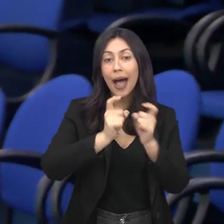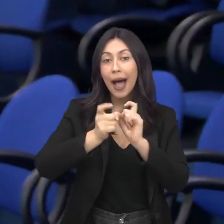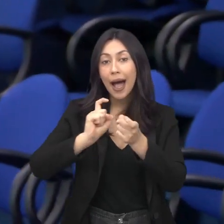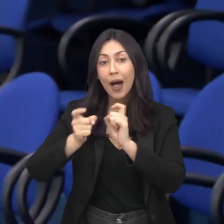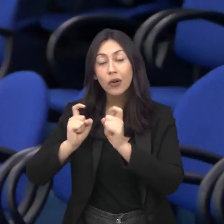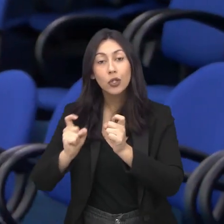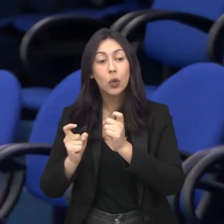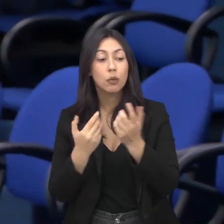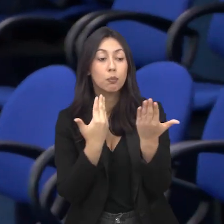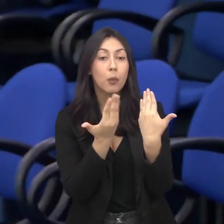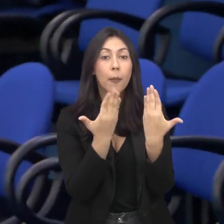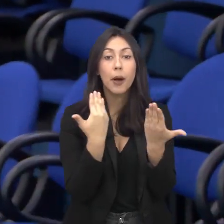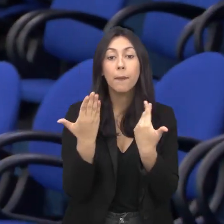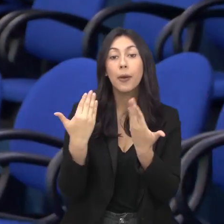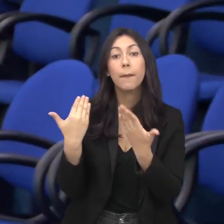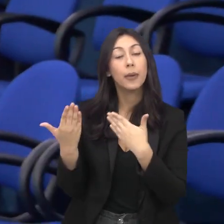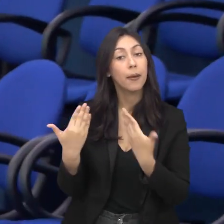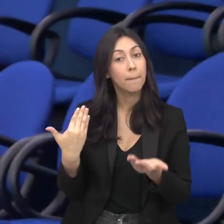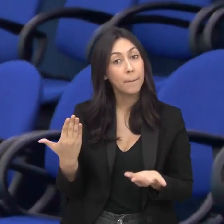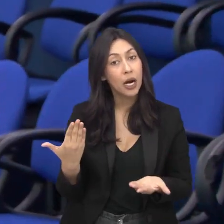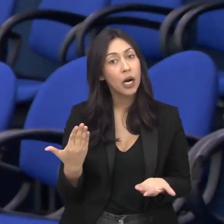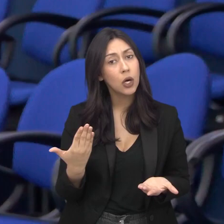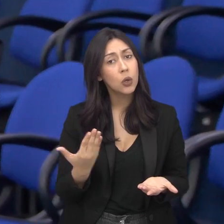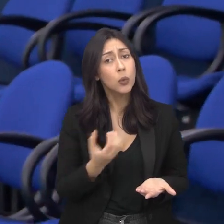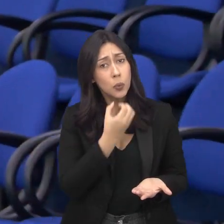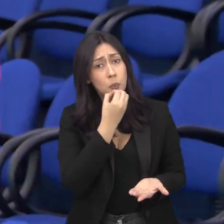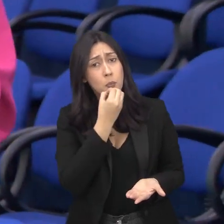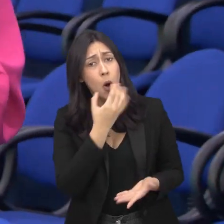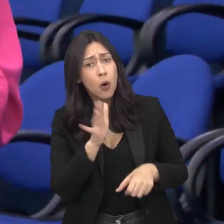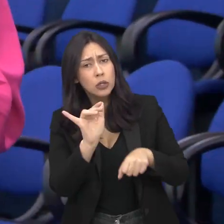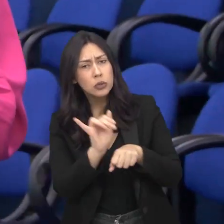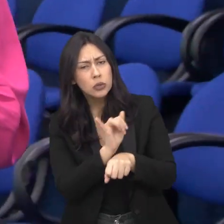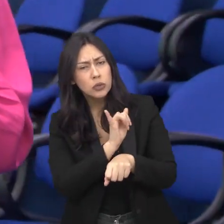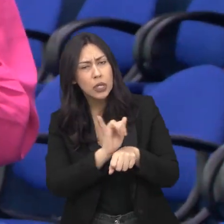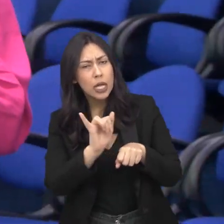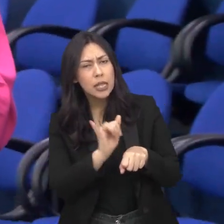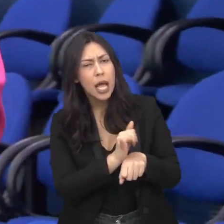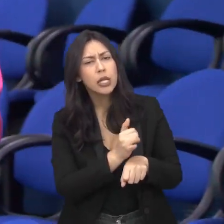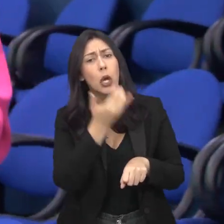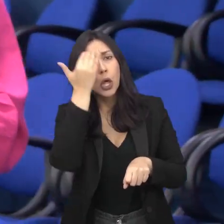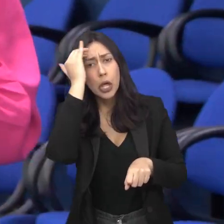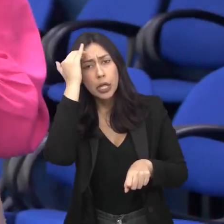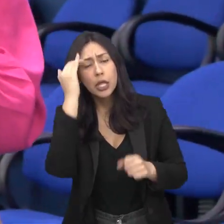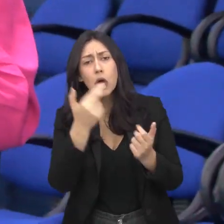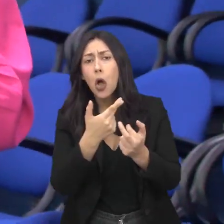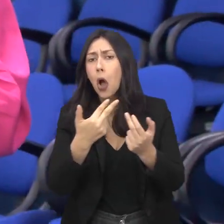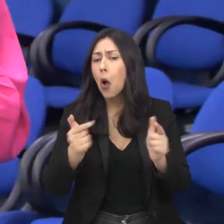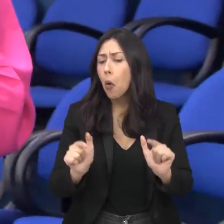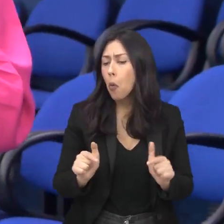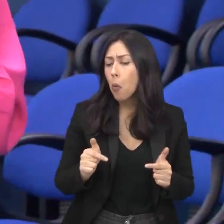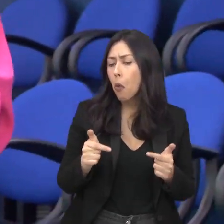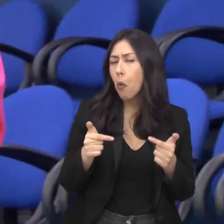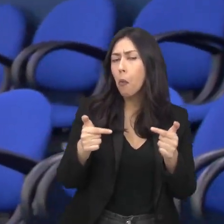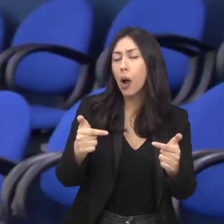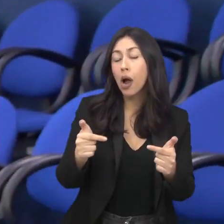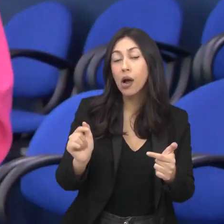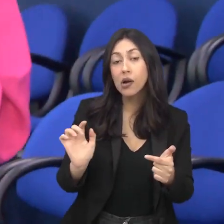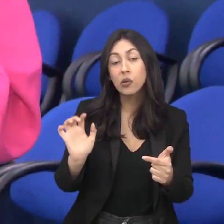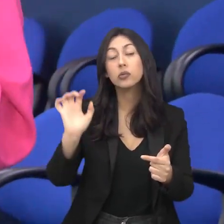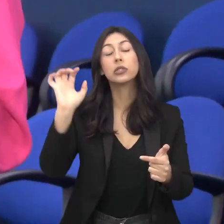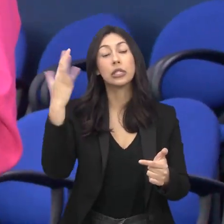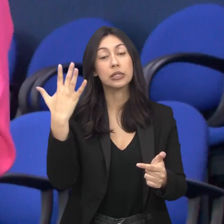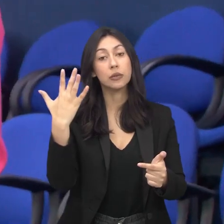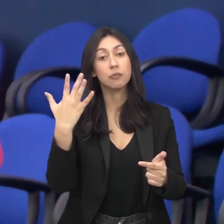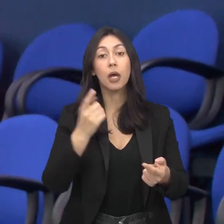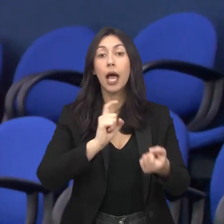que é debatido pelos vereadores na Câmara é uma boa maneira de ficar por dentro do que está acontecendo na política